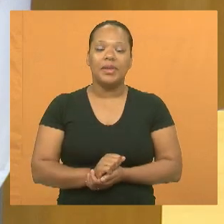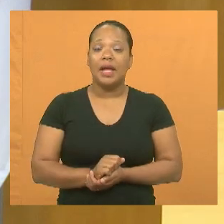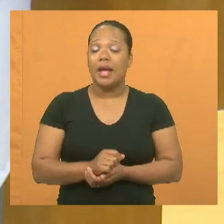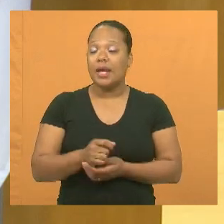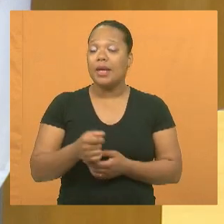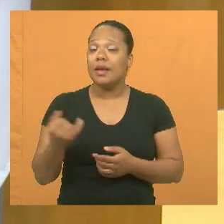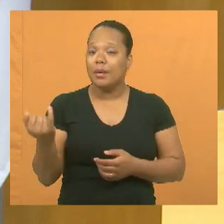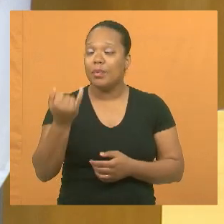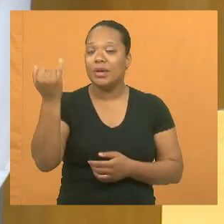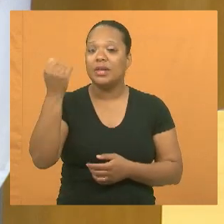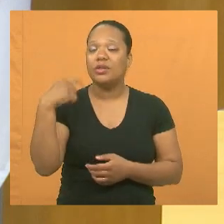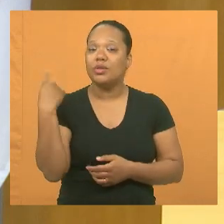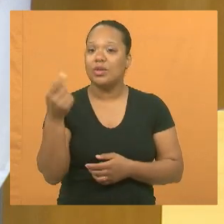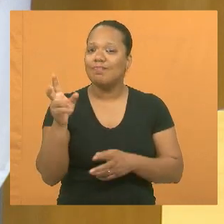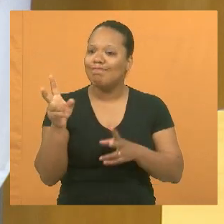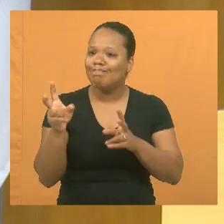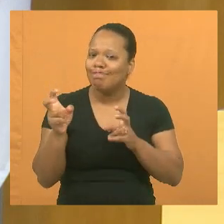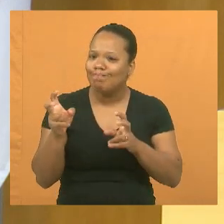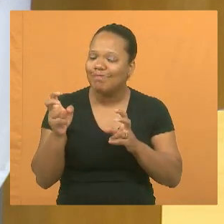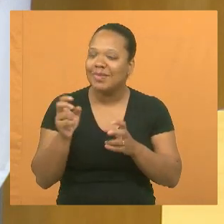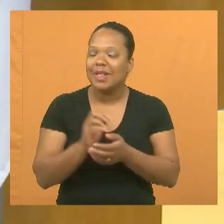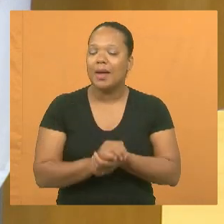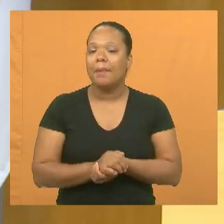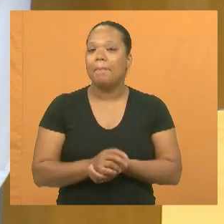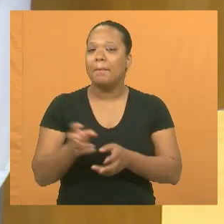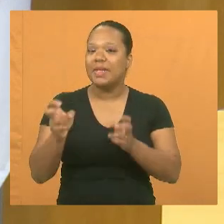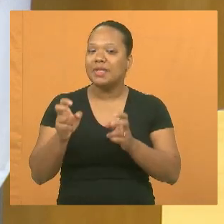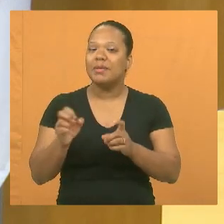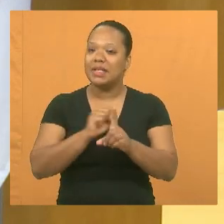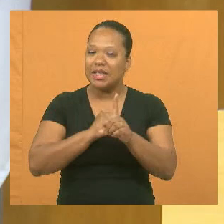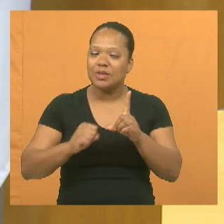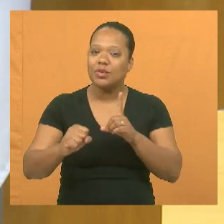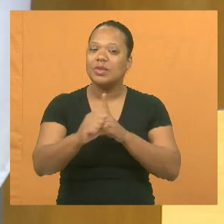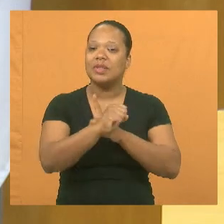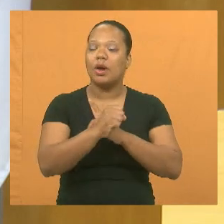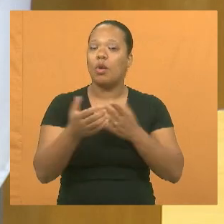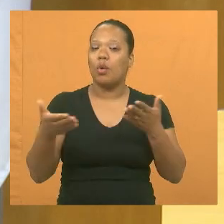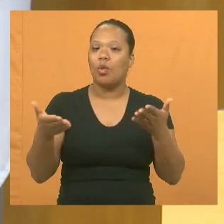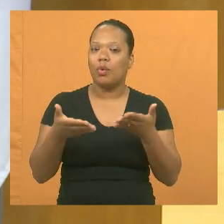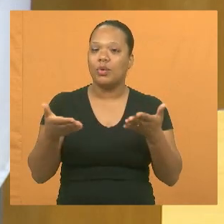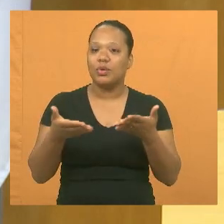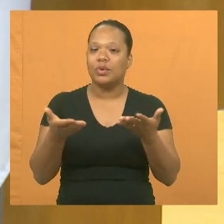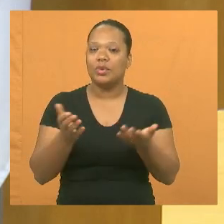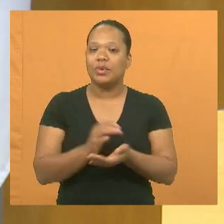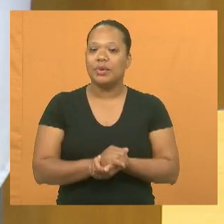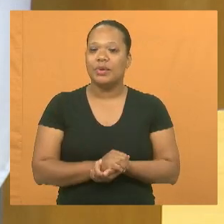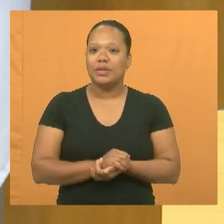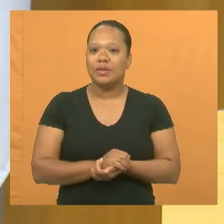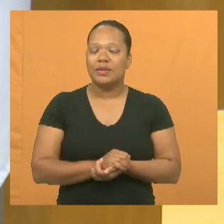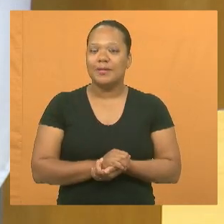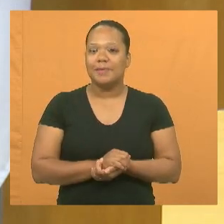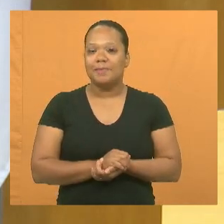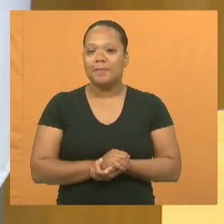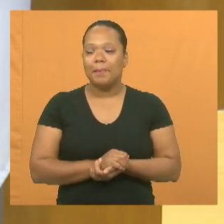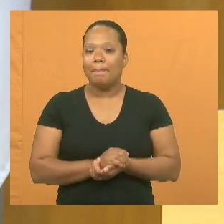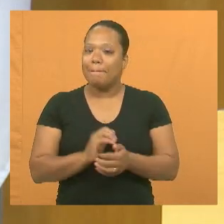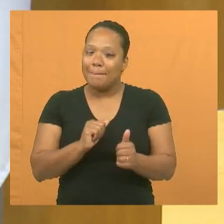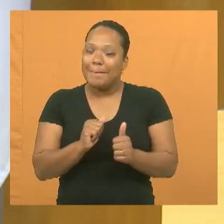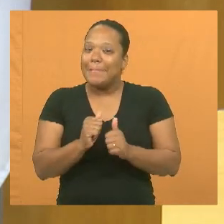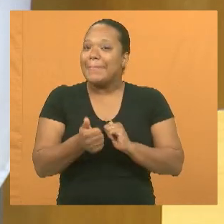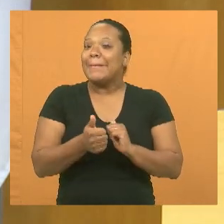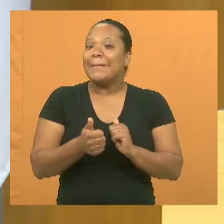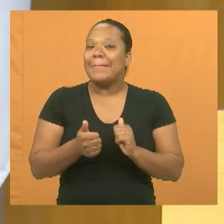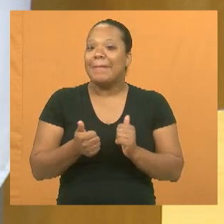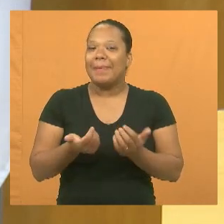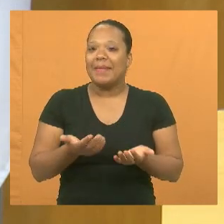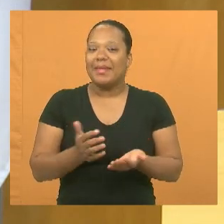enxergar esse papel do professor na sociedade. E hoje, o desafio é maior ainda,